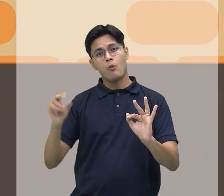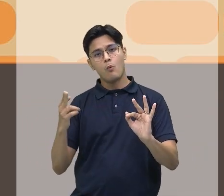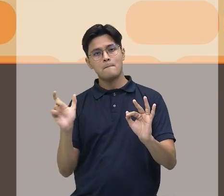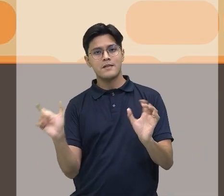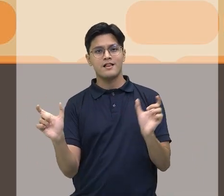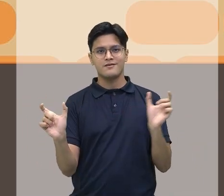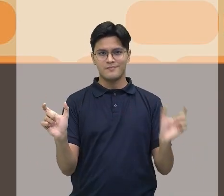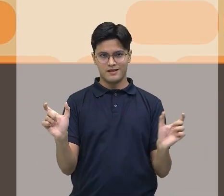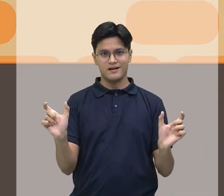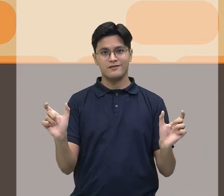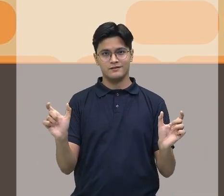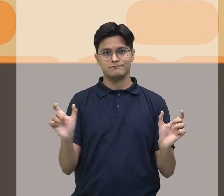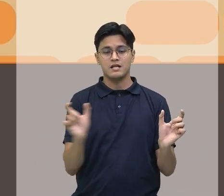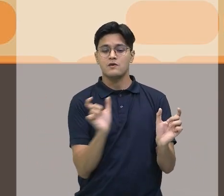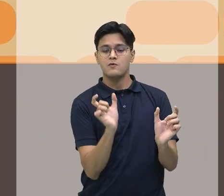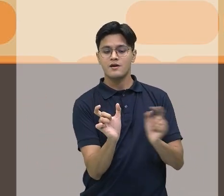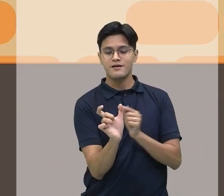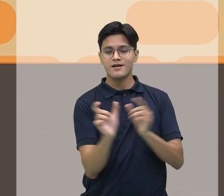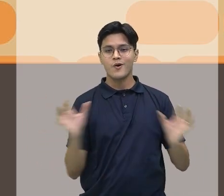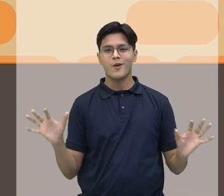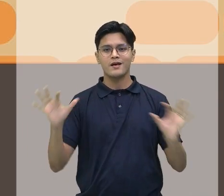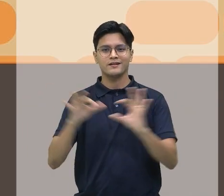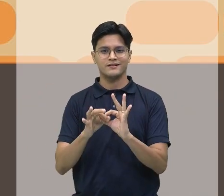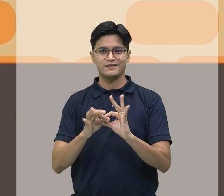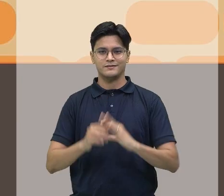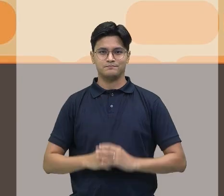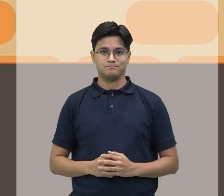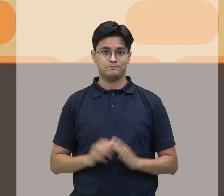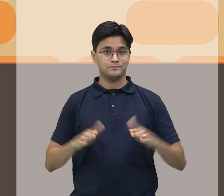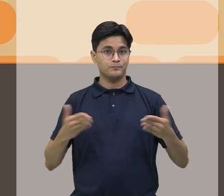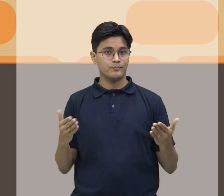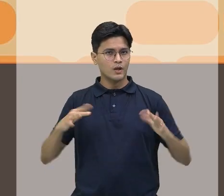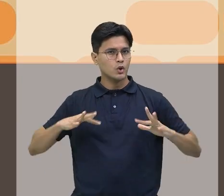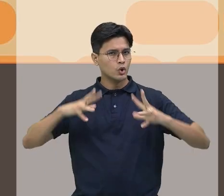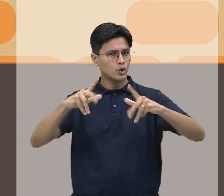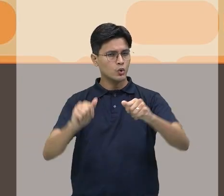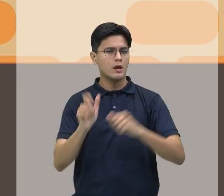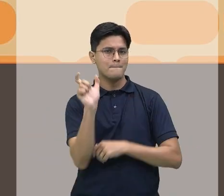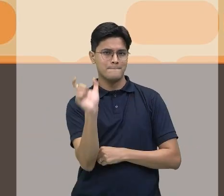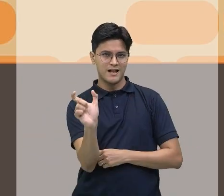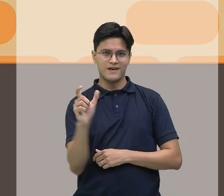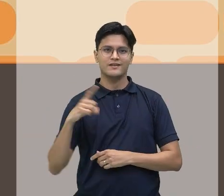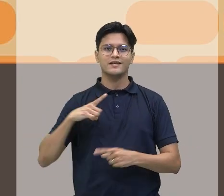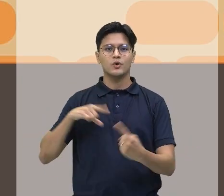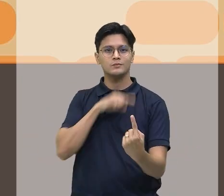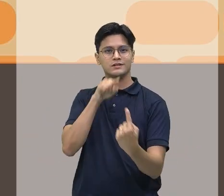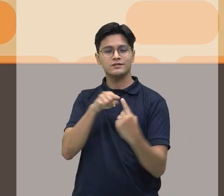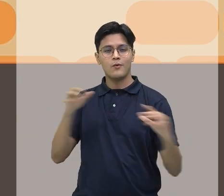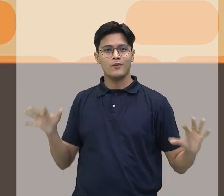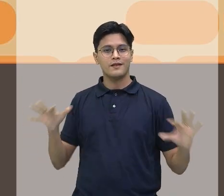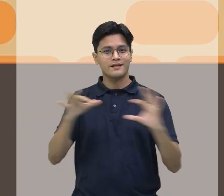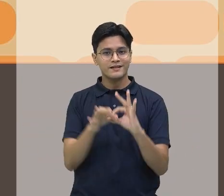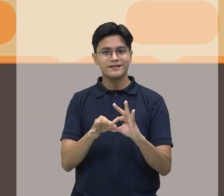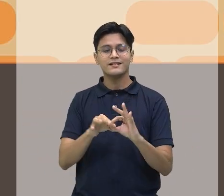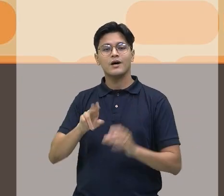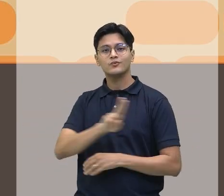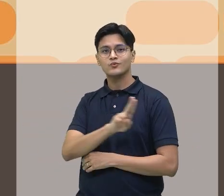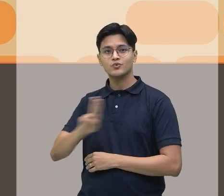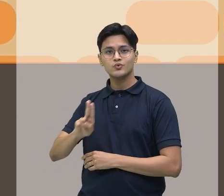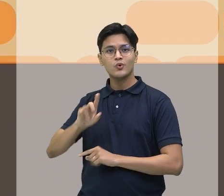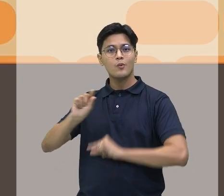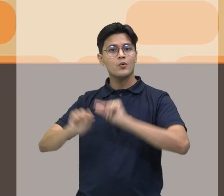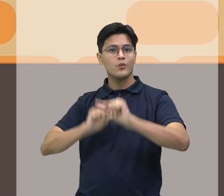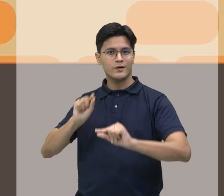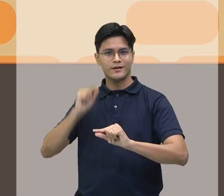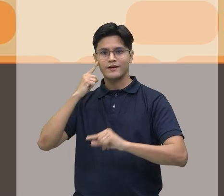classes gramaticais, ou seja, todas as palavras que assumem essa função de conectar, elas são chamadas ali de